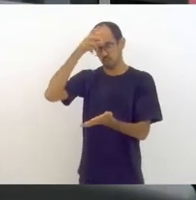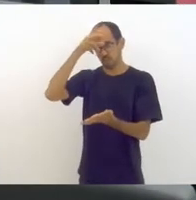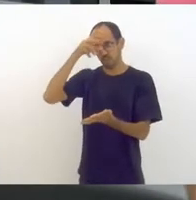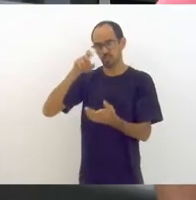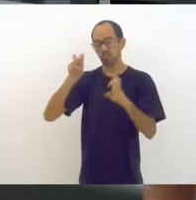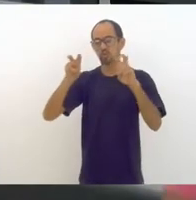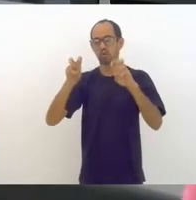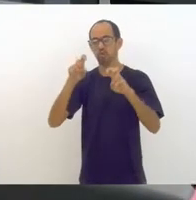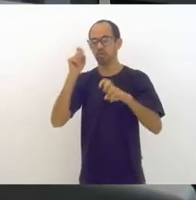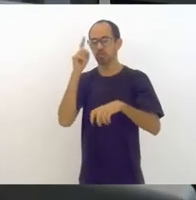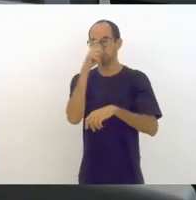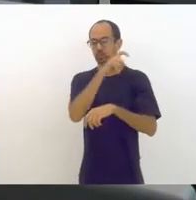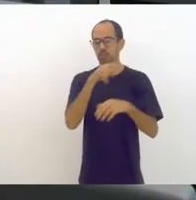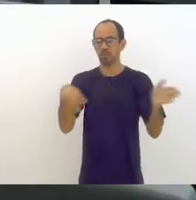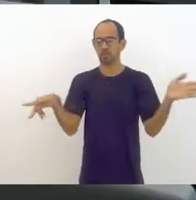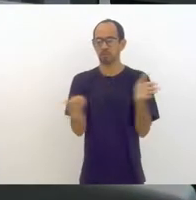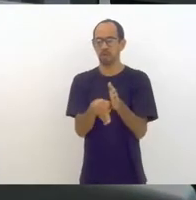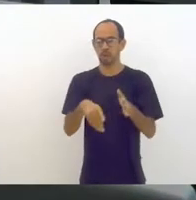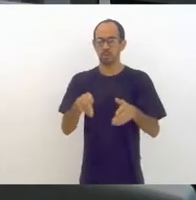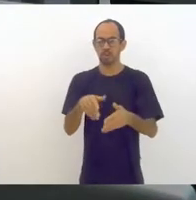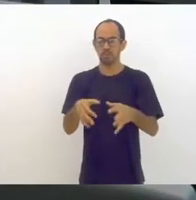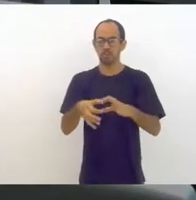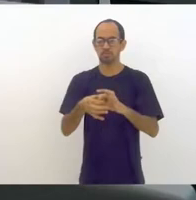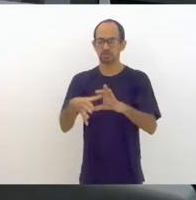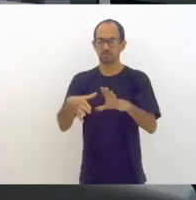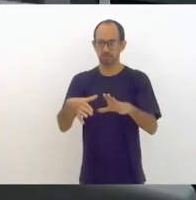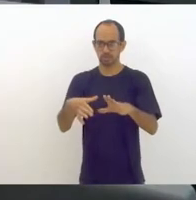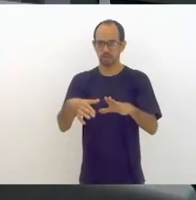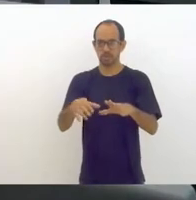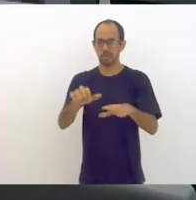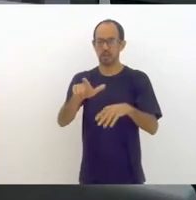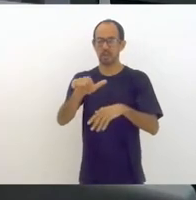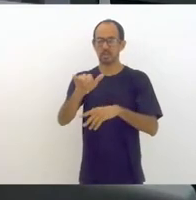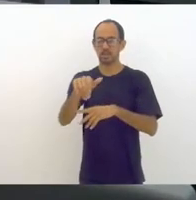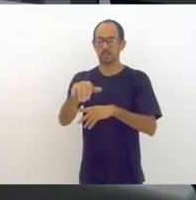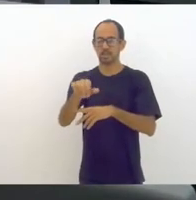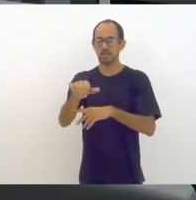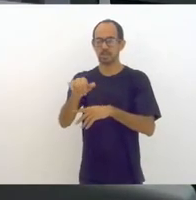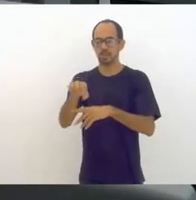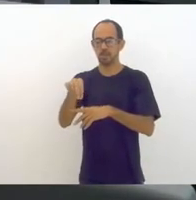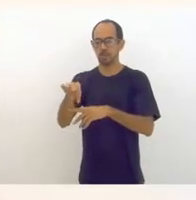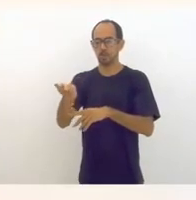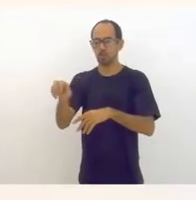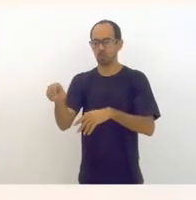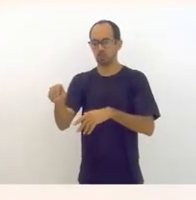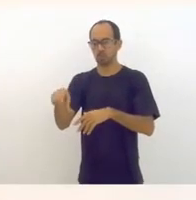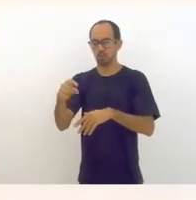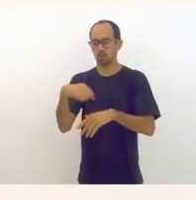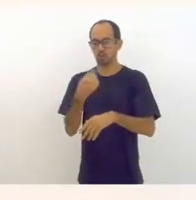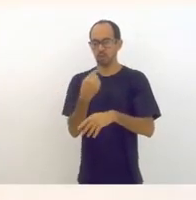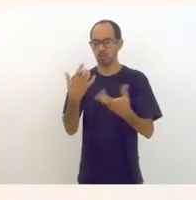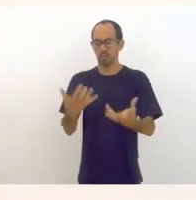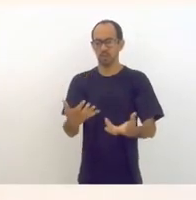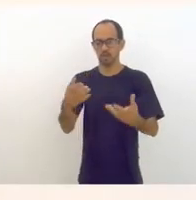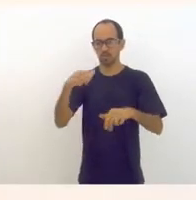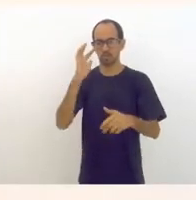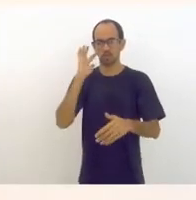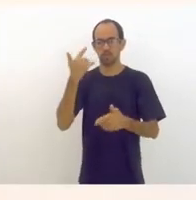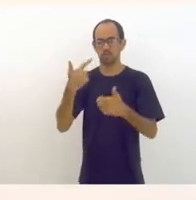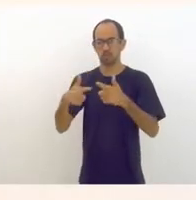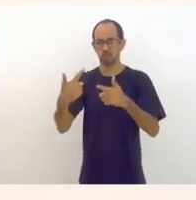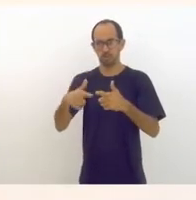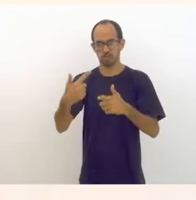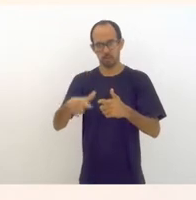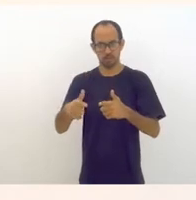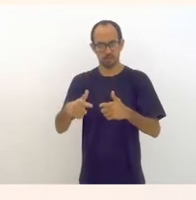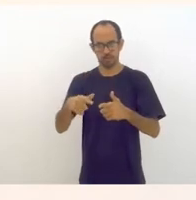dificuldade especificamente de licenciamento. O que a gente quer, Xará, e aqui todos os presentes da mesa, é resolver o problema.